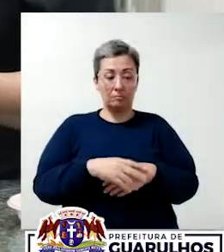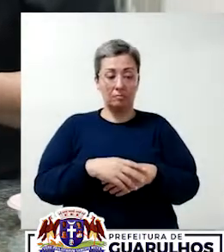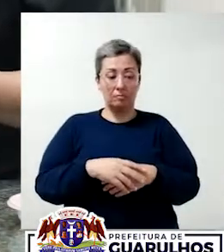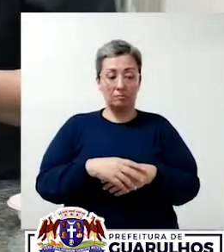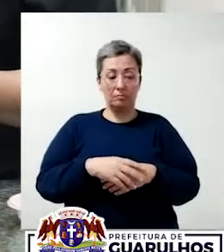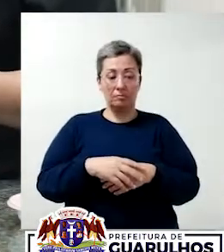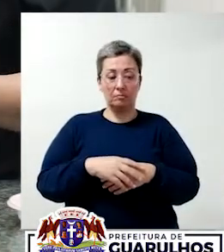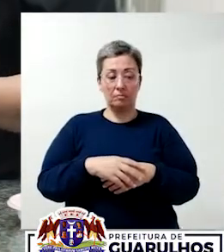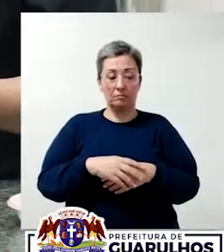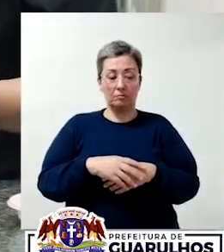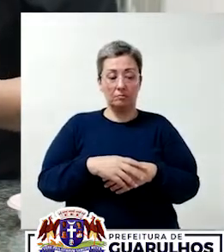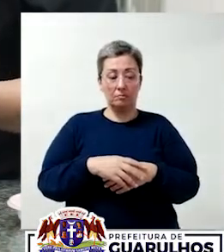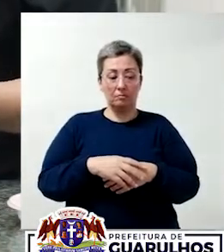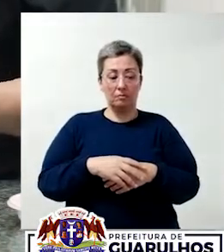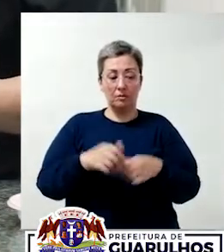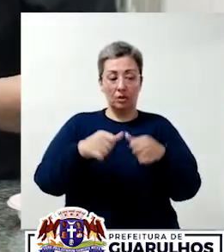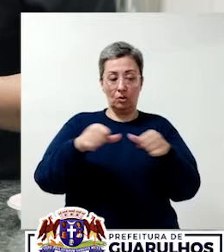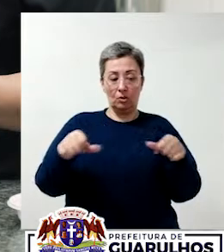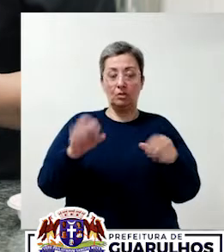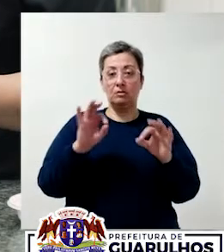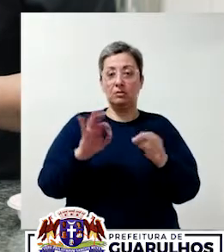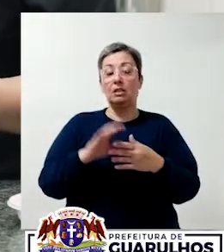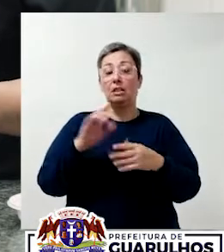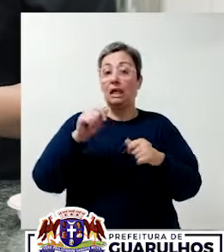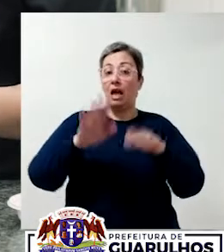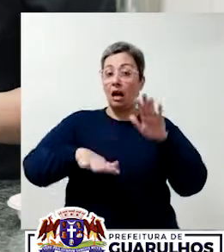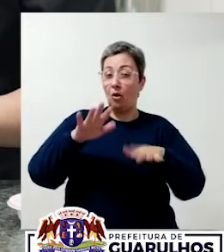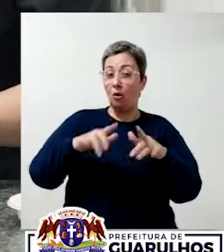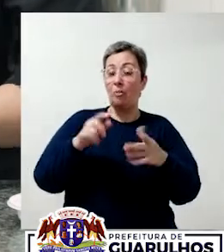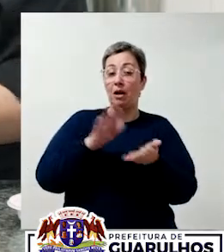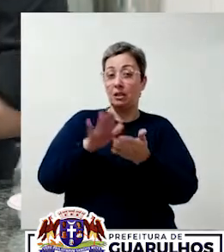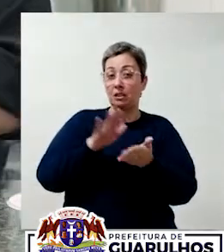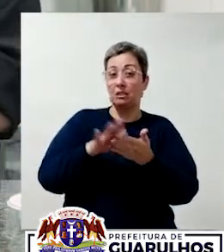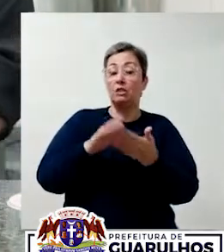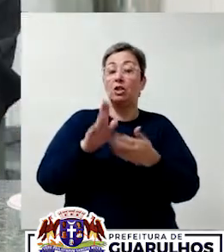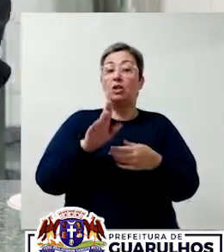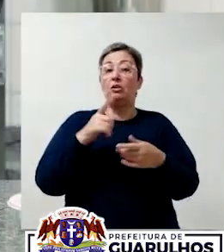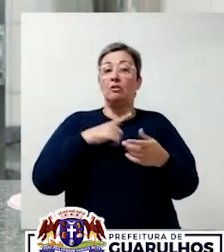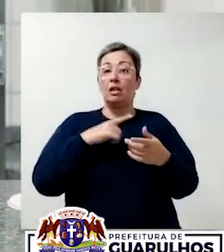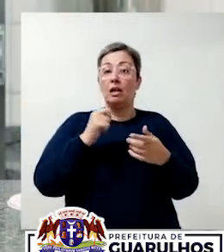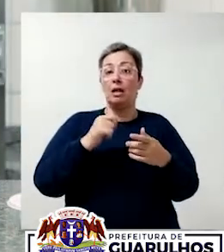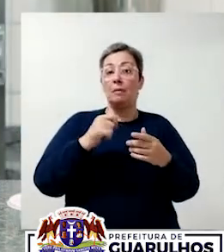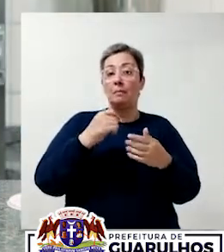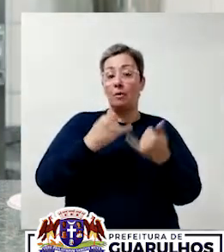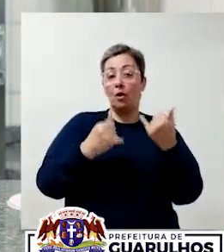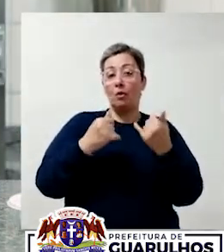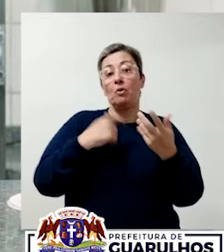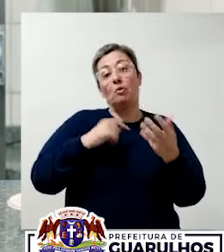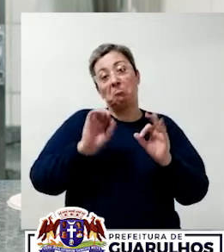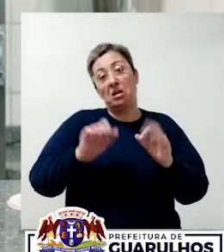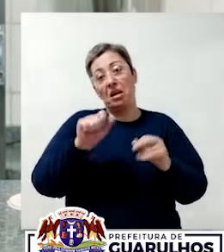dias. Então, para dar aqui, ó, toque final, para a gente poder mandar esse bolo para venda. E aí, sempre aqui,